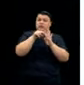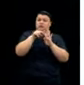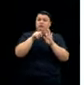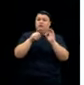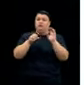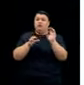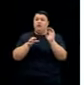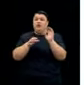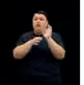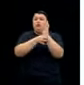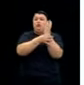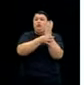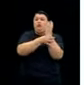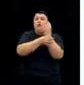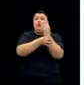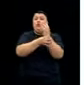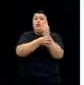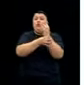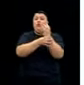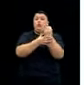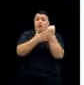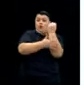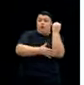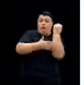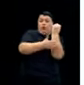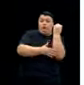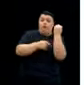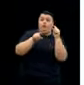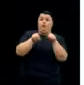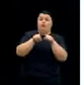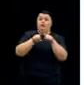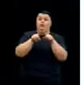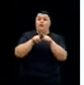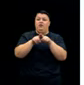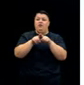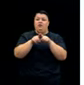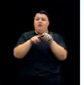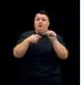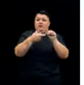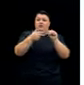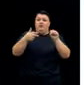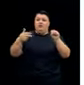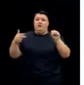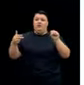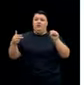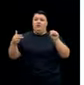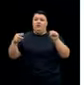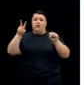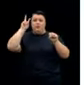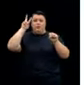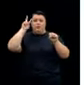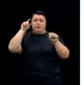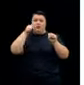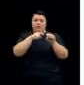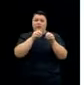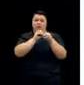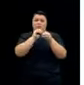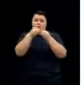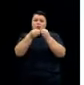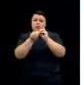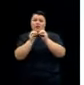antígeno, anticorpo, lembrando então que o antígeno vai ser a molécula que vai reagir com o anticorpo. O antígeno ele